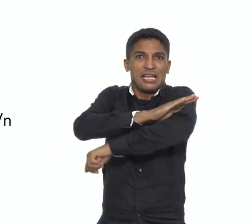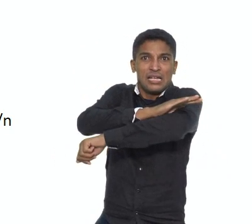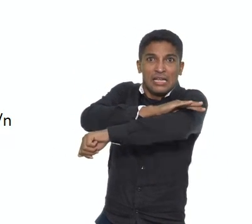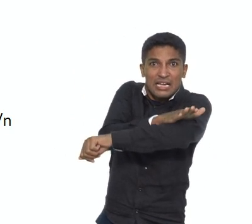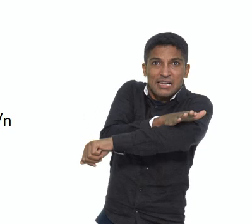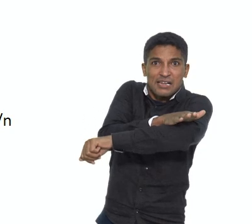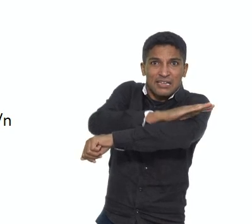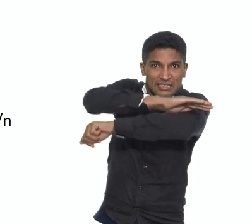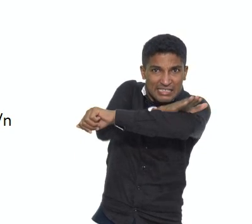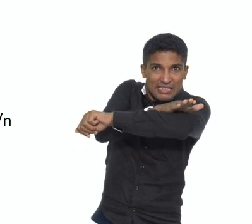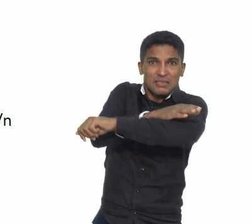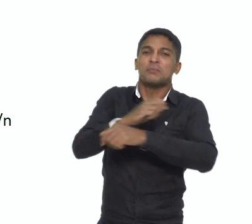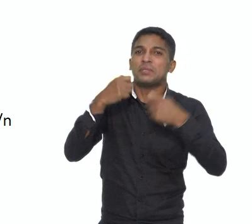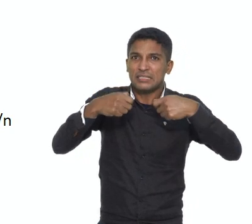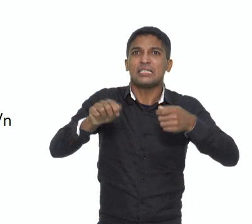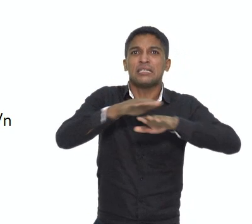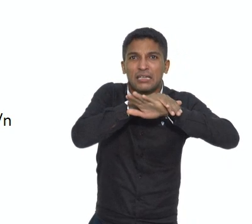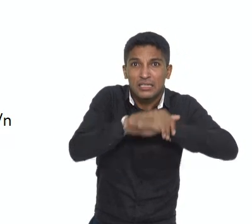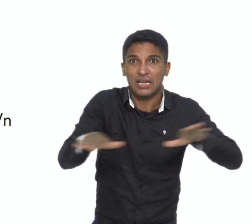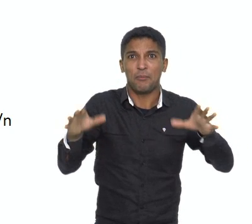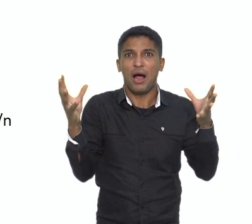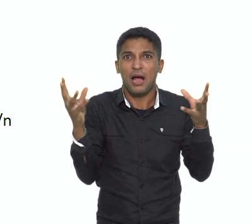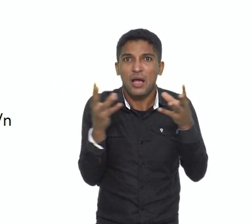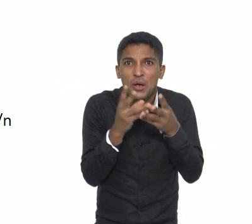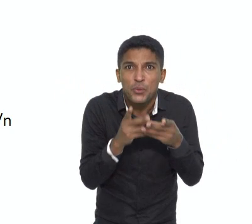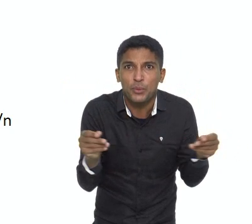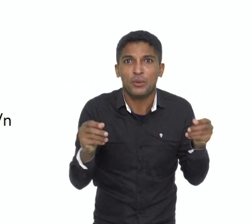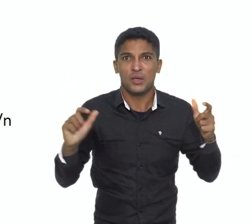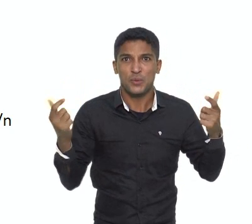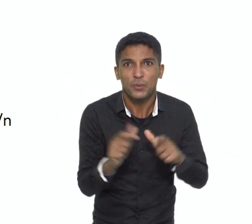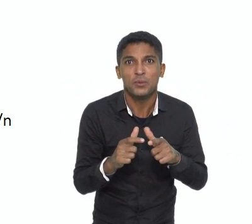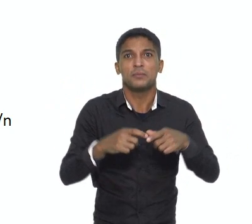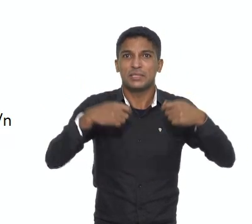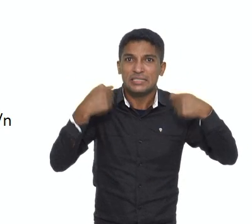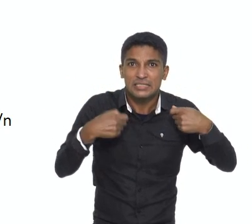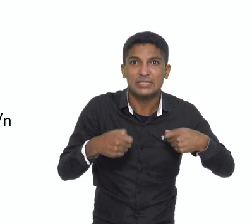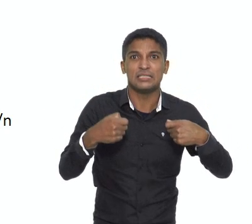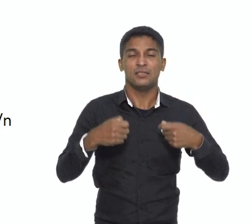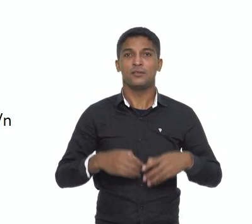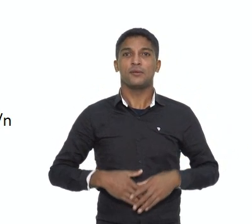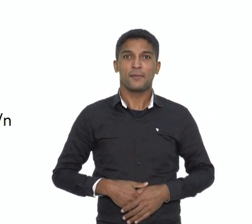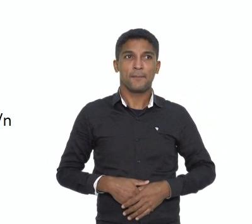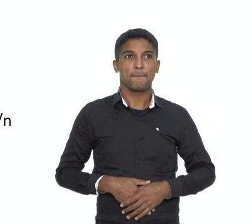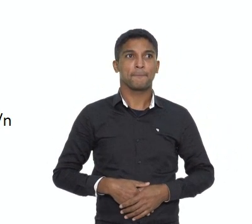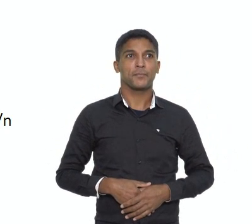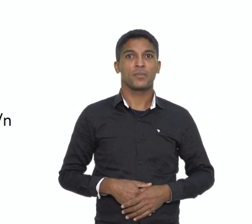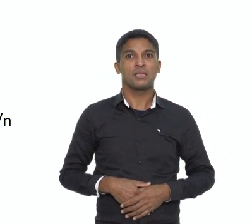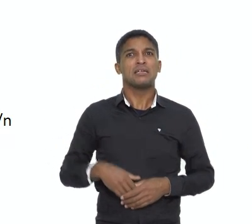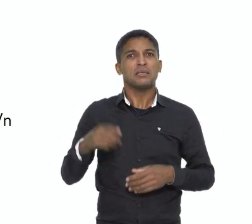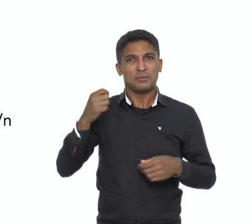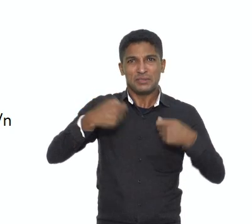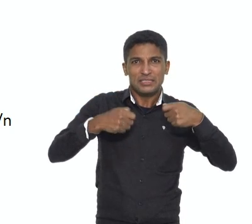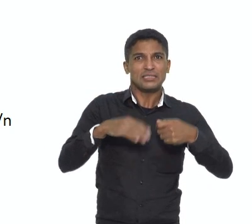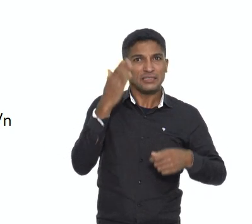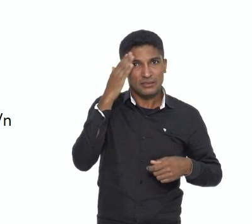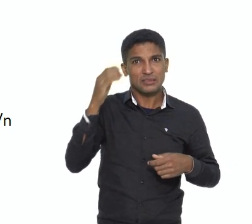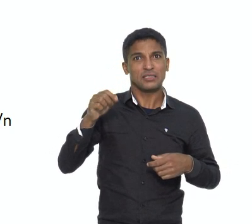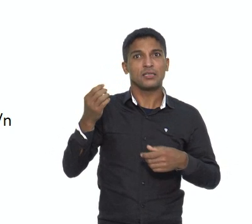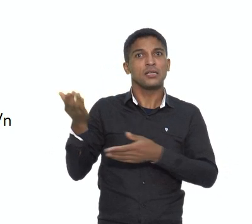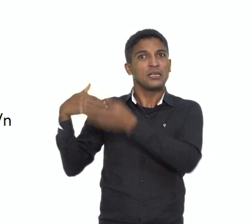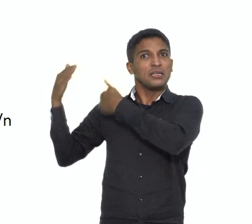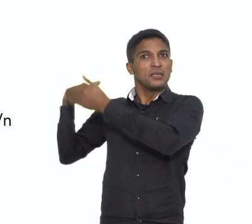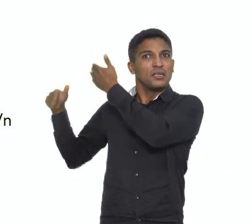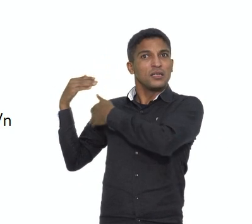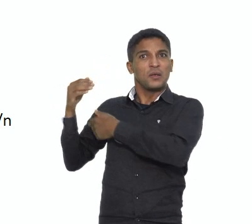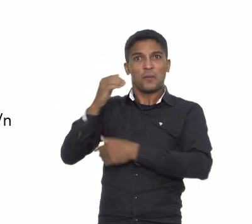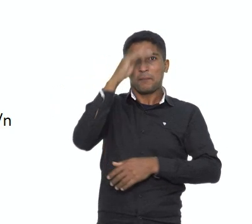brasileiros, ainda não demos: assumir que a sociedade brasileira foi construída sob as bases da escravidão e que isso